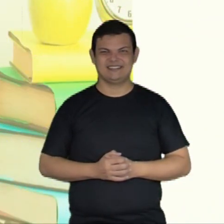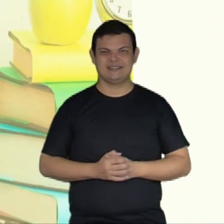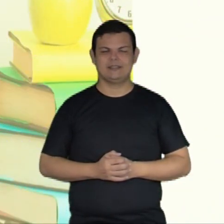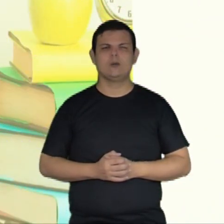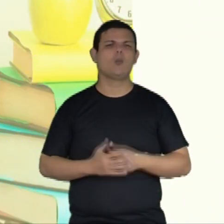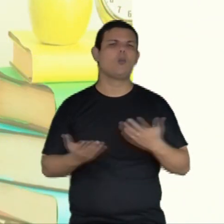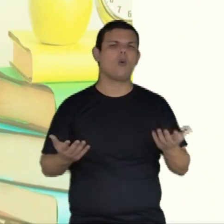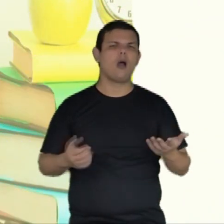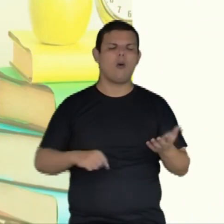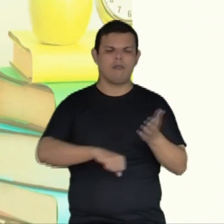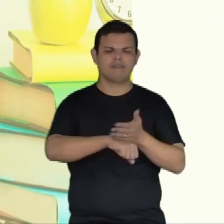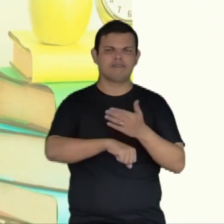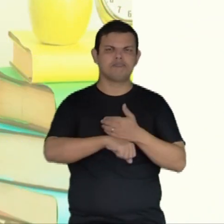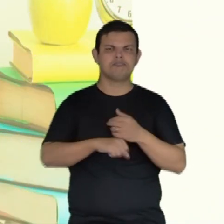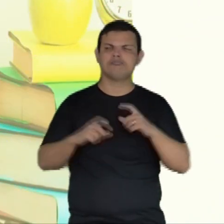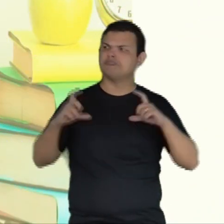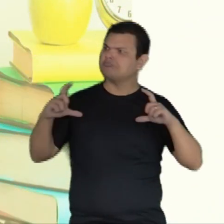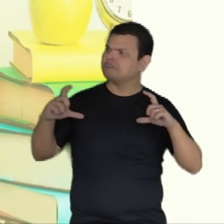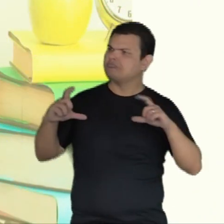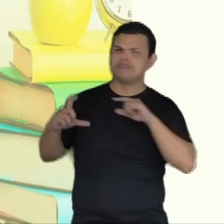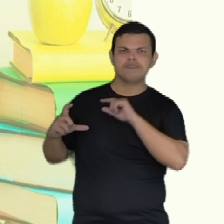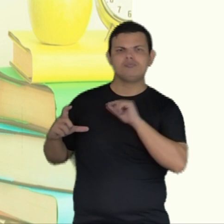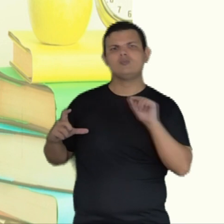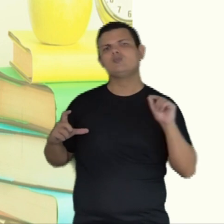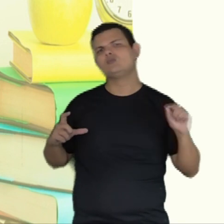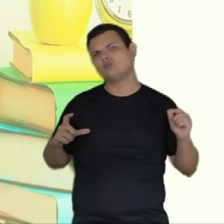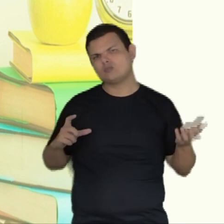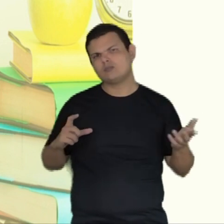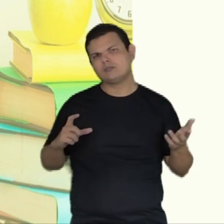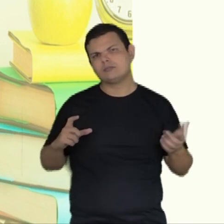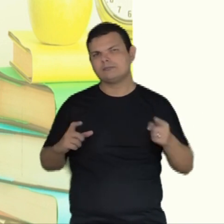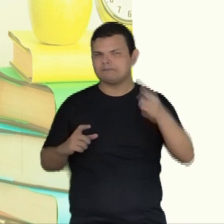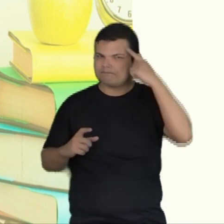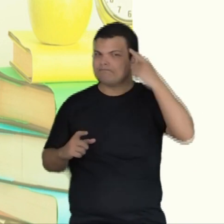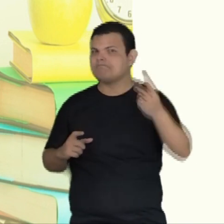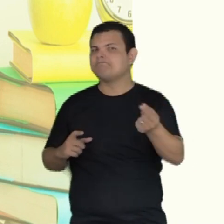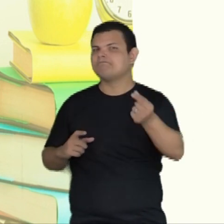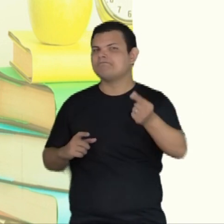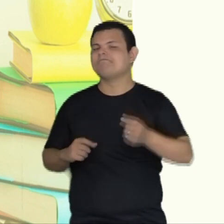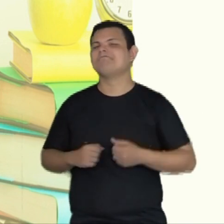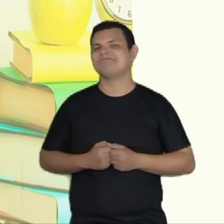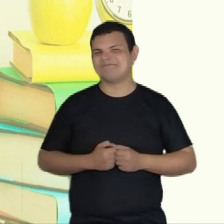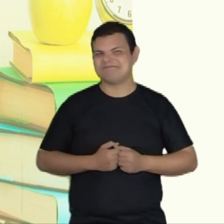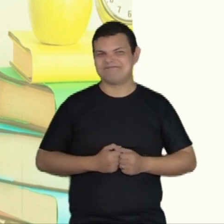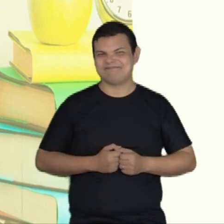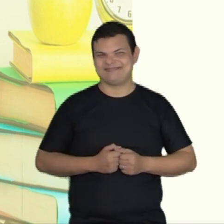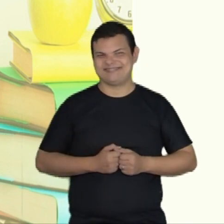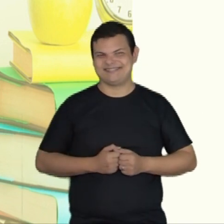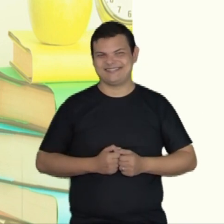Que partes do relógio o poeta usou para escrever o poema? Tempo para você.